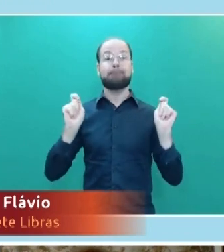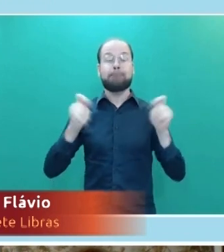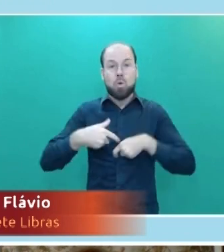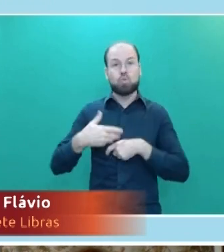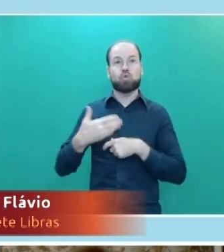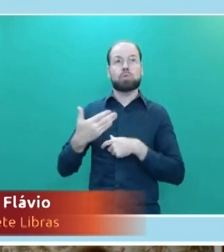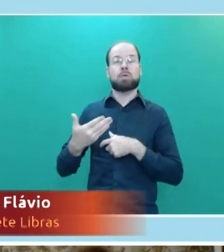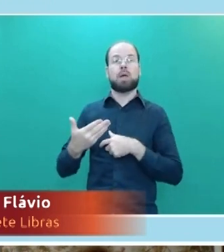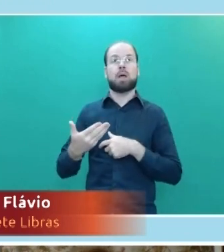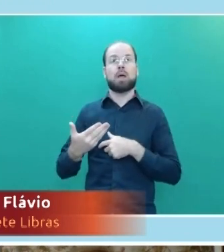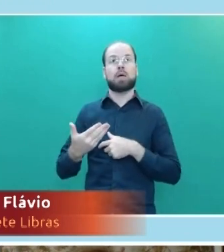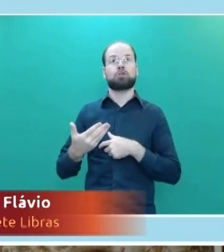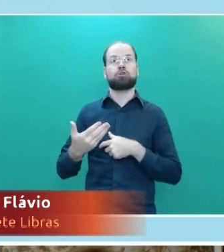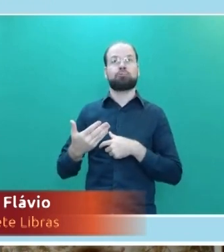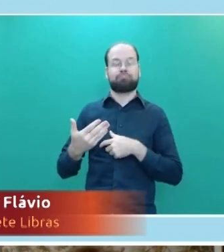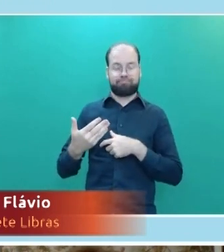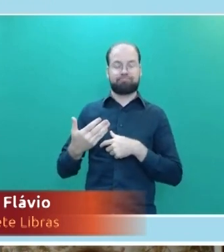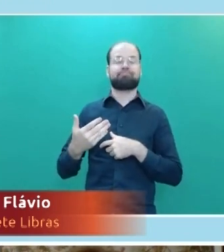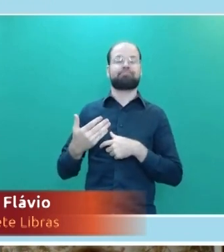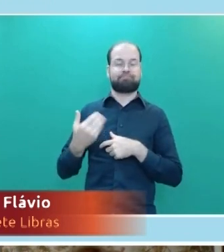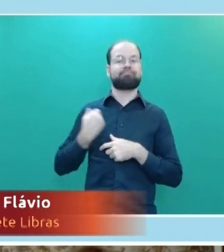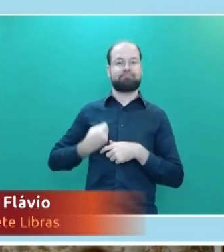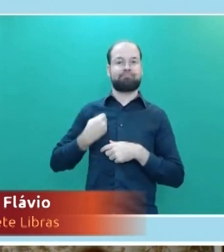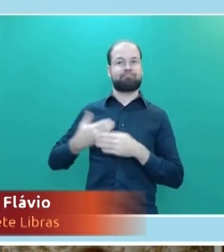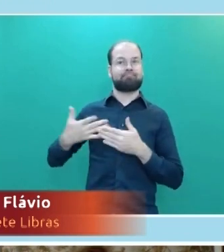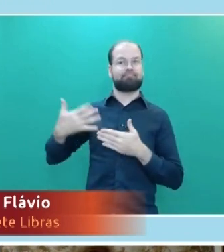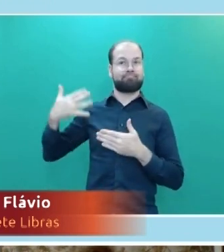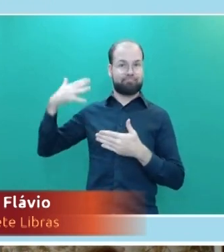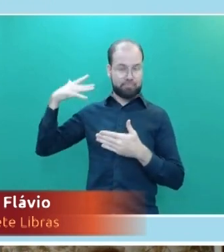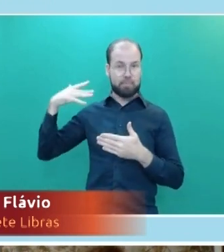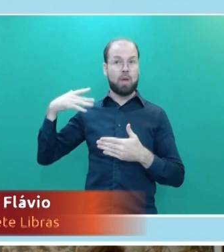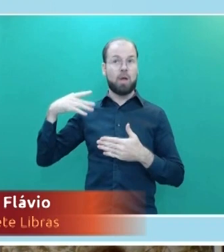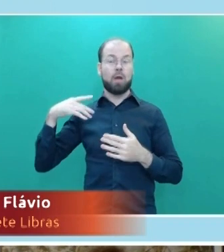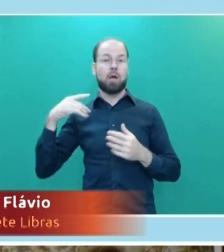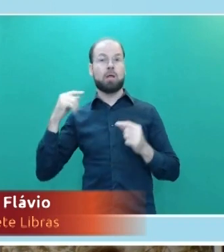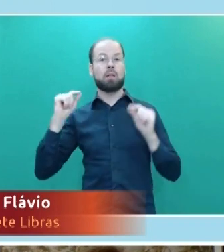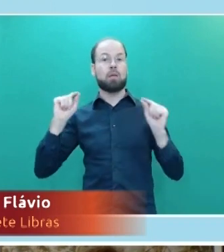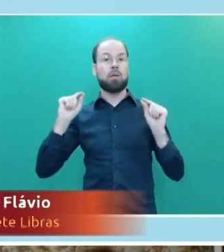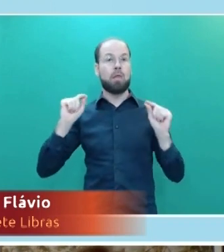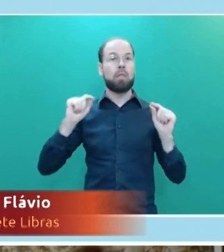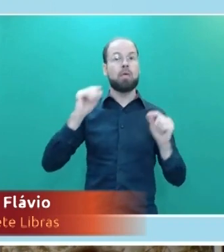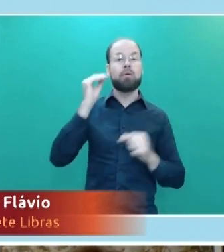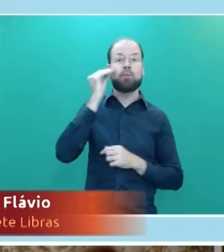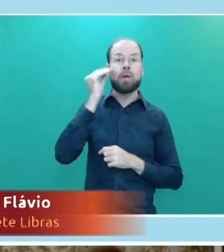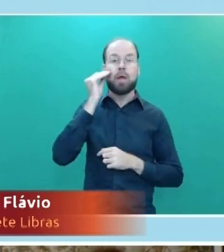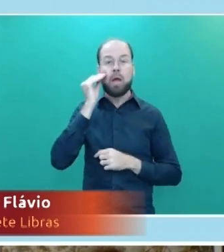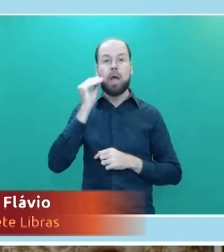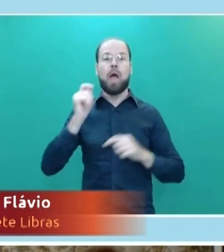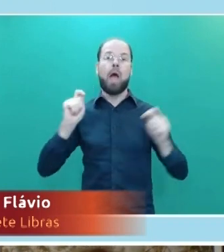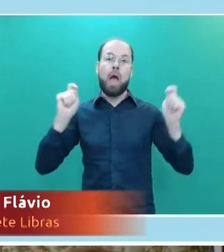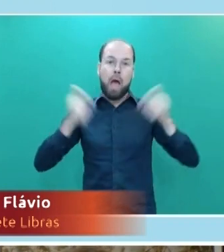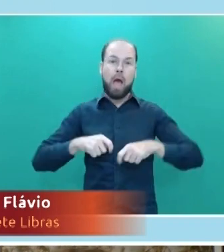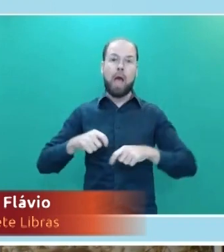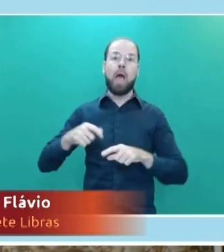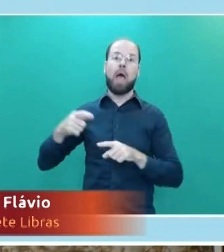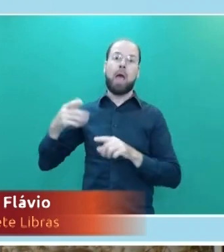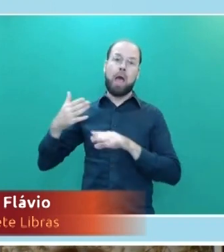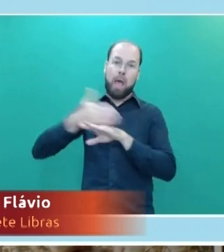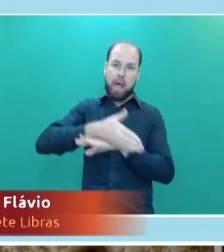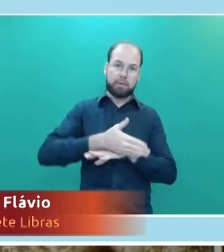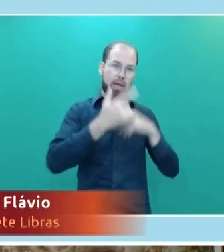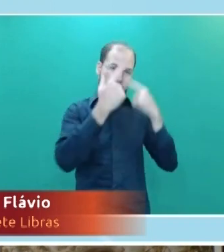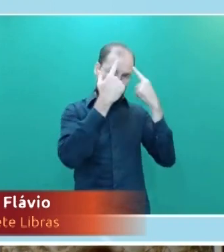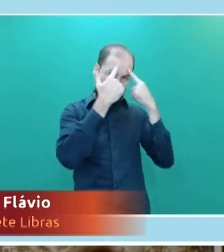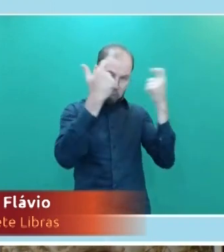está circulando nos últimos dias da possibilidade de um ataque às escolas e o aumento desses casos, em